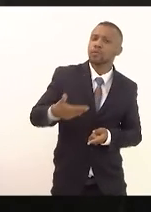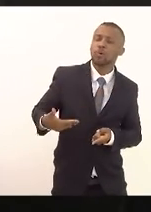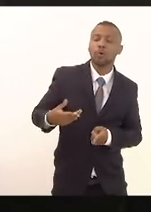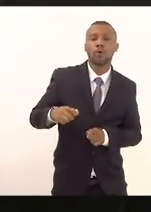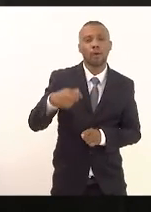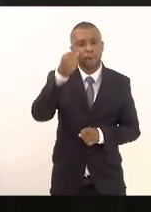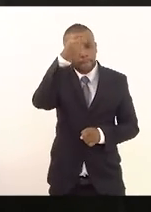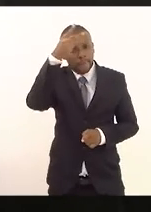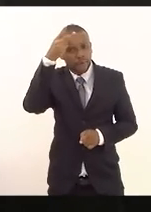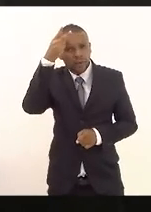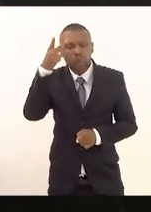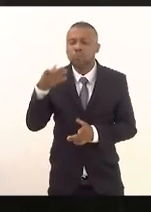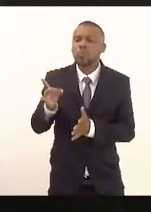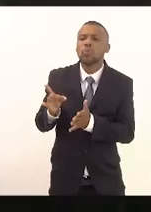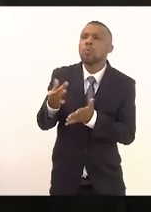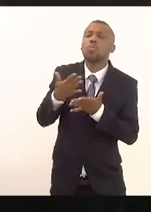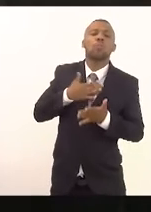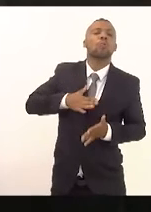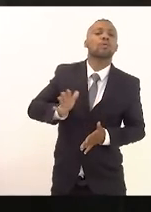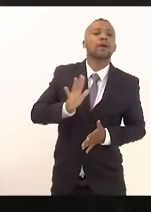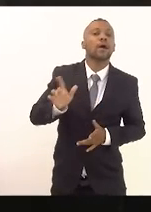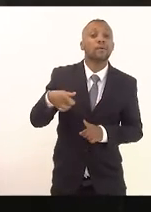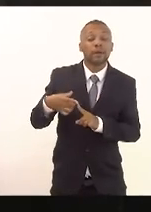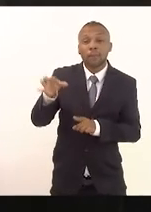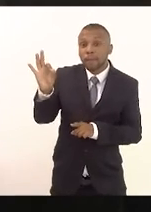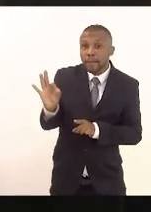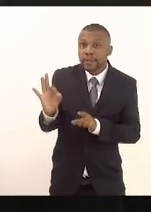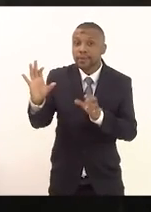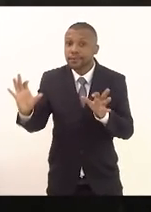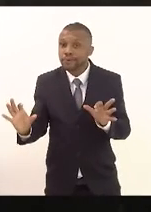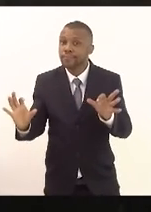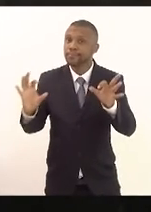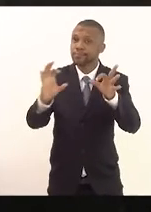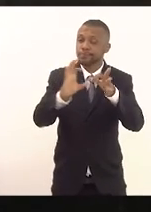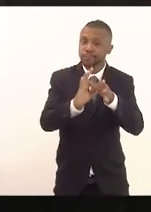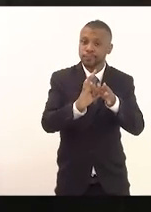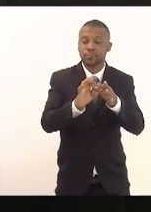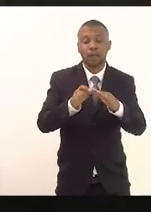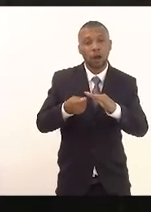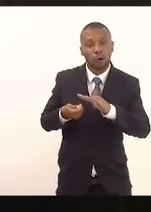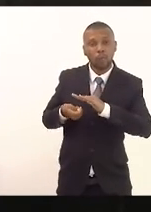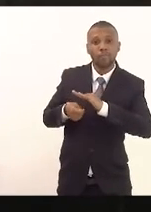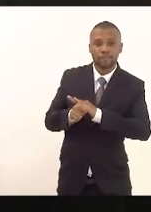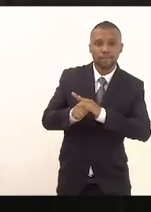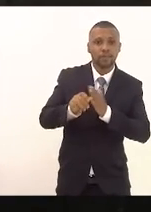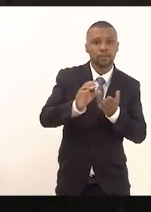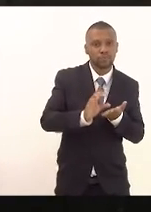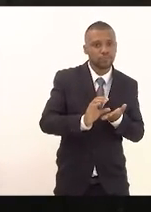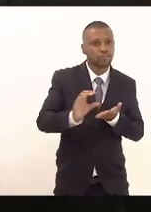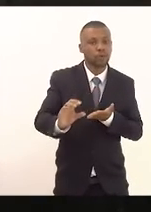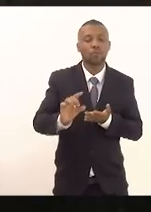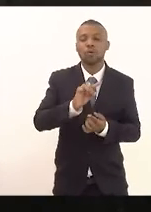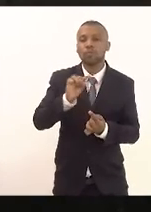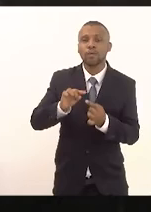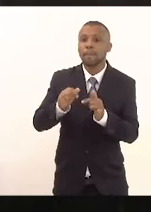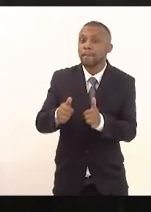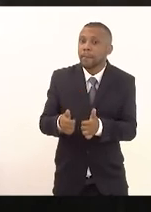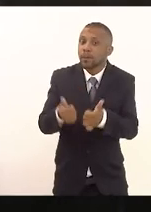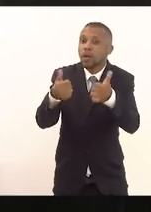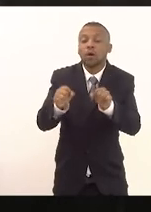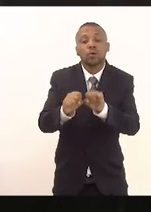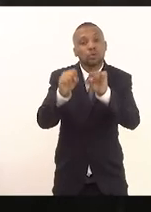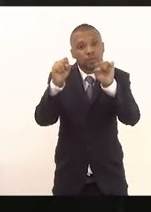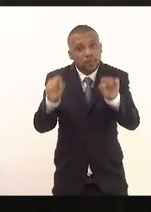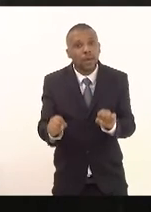porque era uma taxa que tava vinculada ao investimento da melhoria do sistema